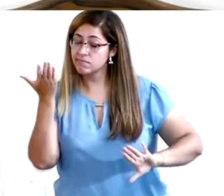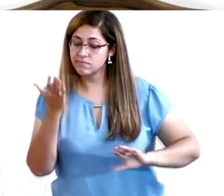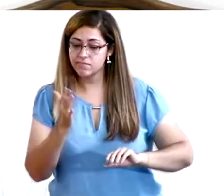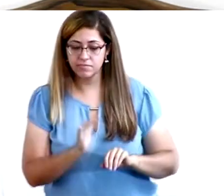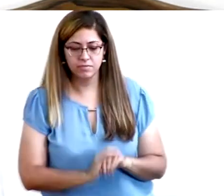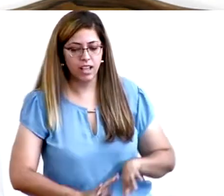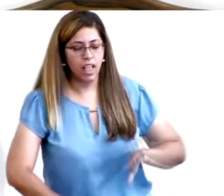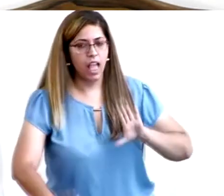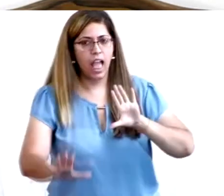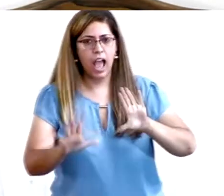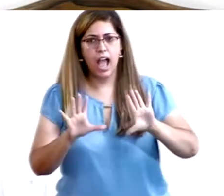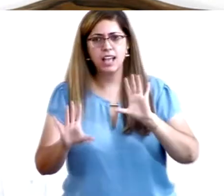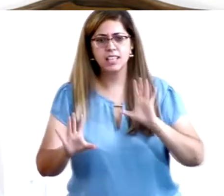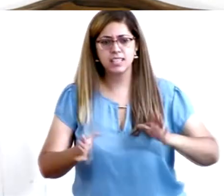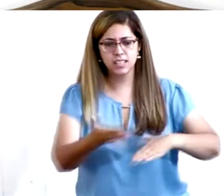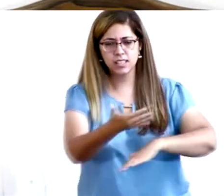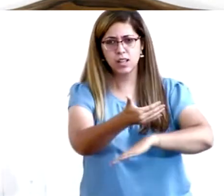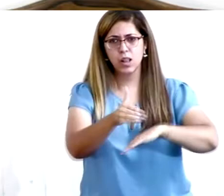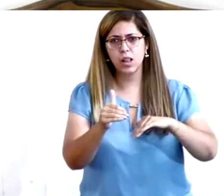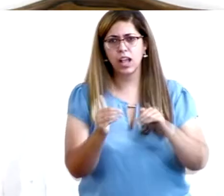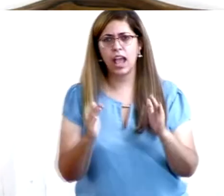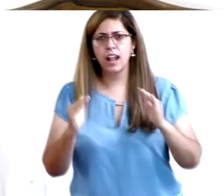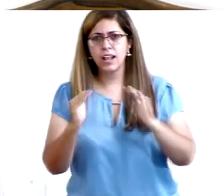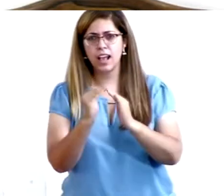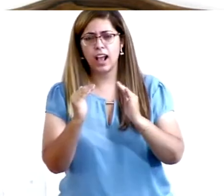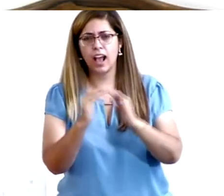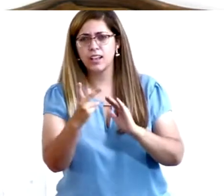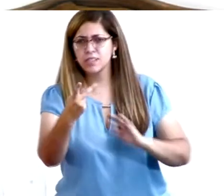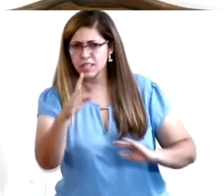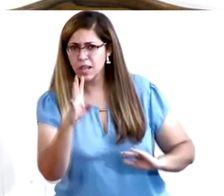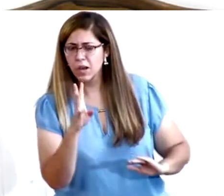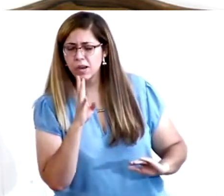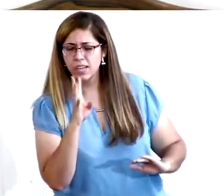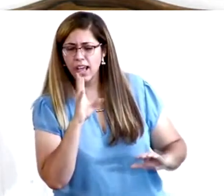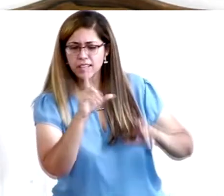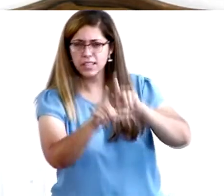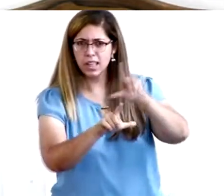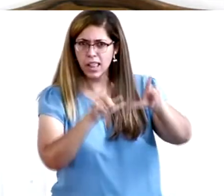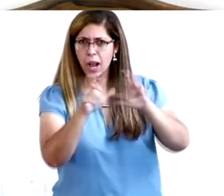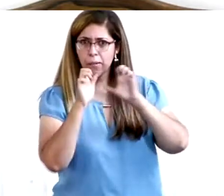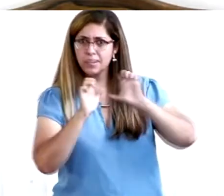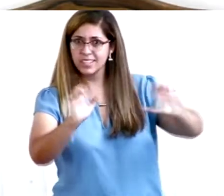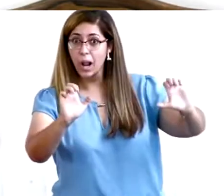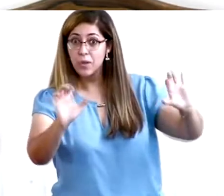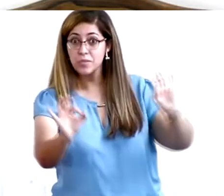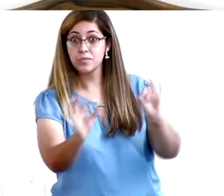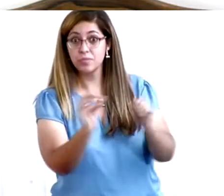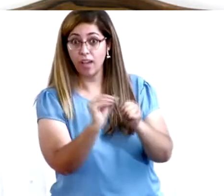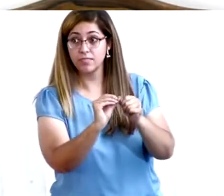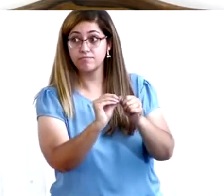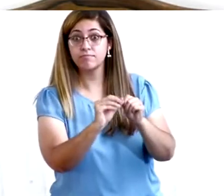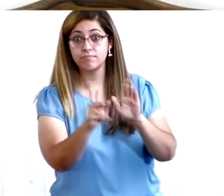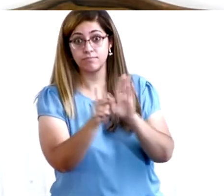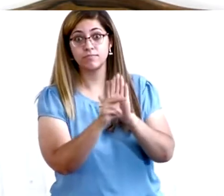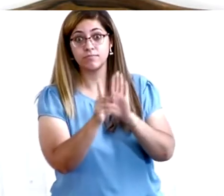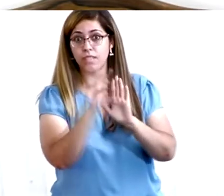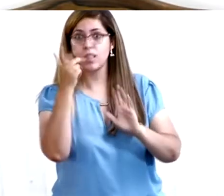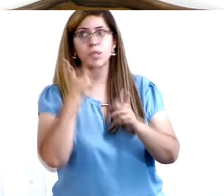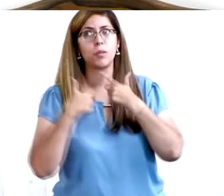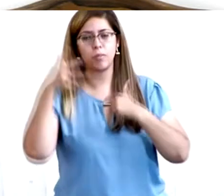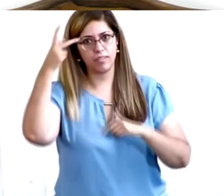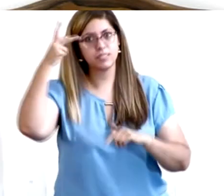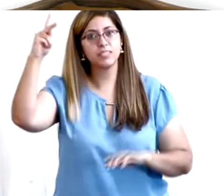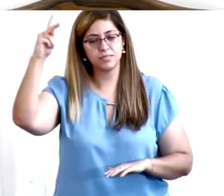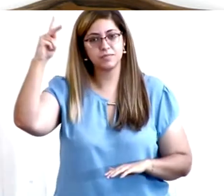preguem o Jesus que vocês conhecem. E deixem o Senhor fazer a obra. E tudo o que o Senhor fizer é da sua vontade.